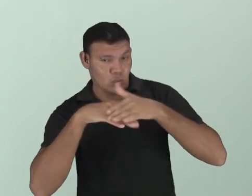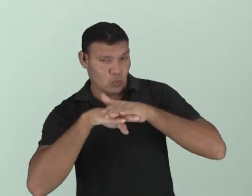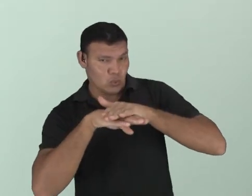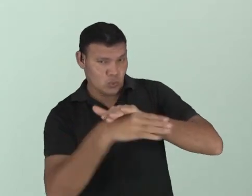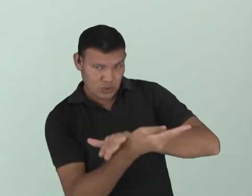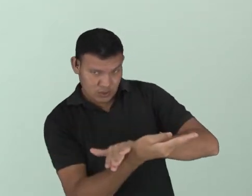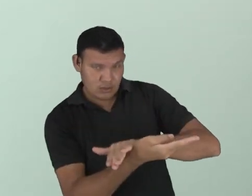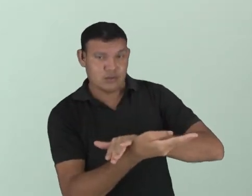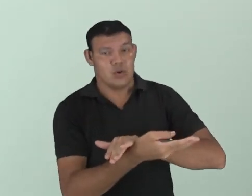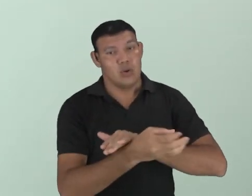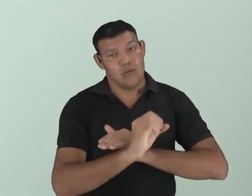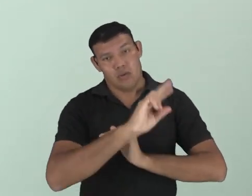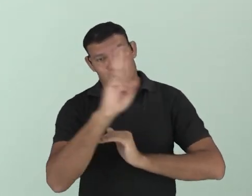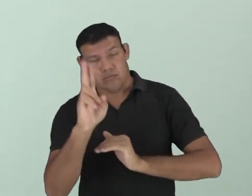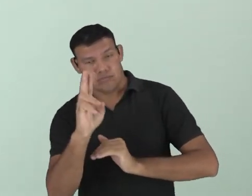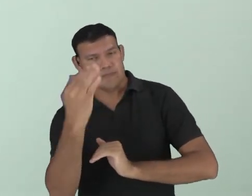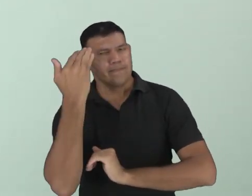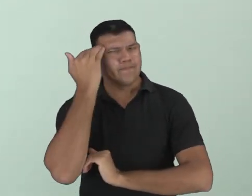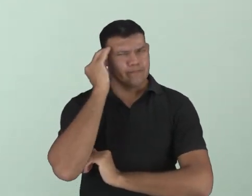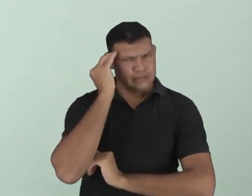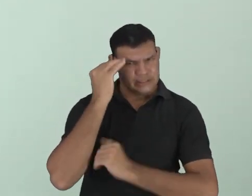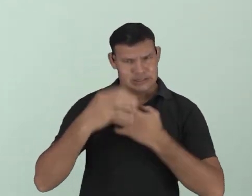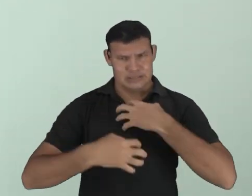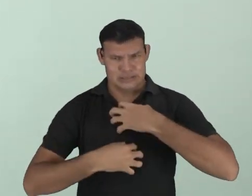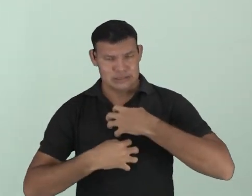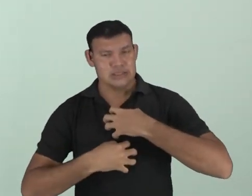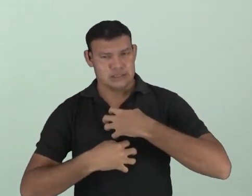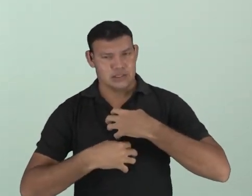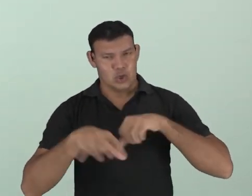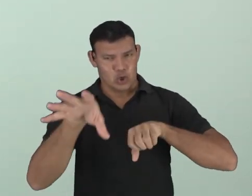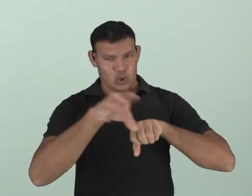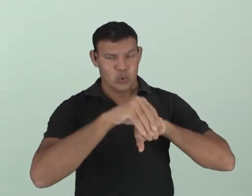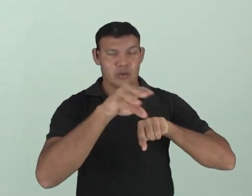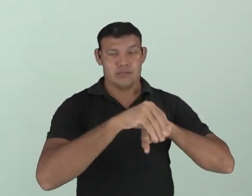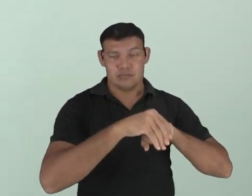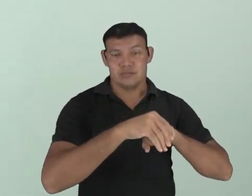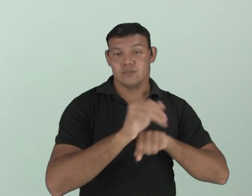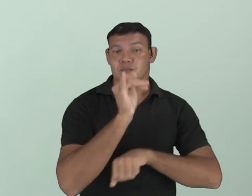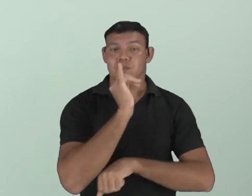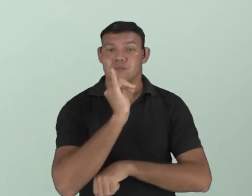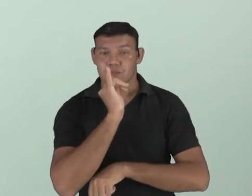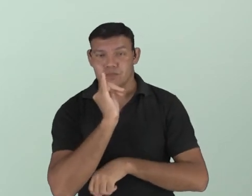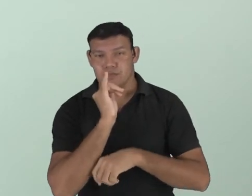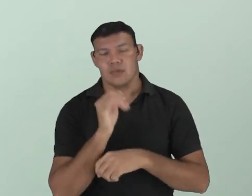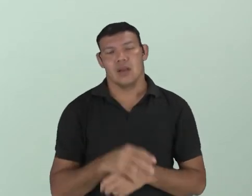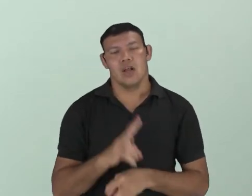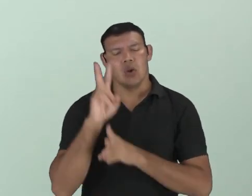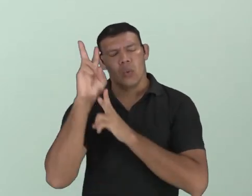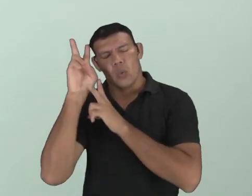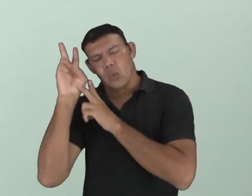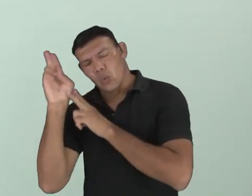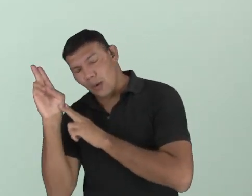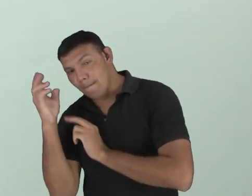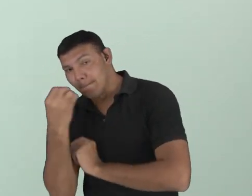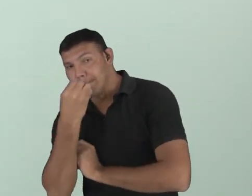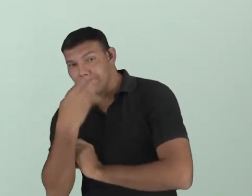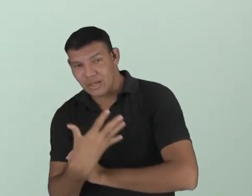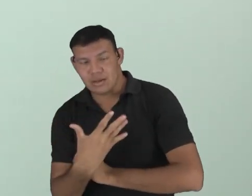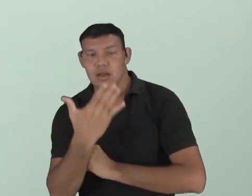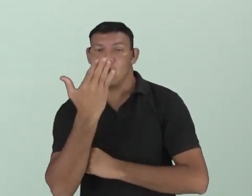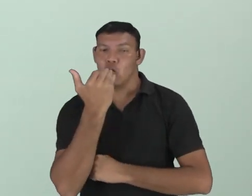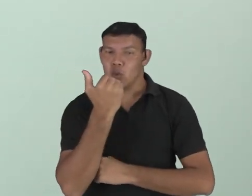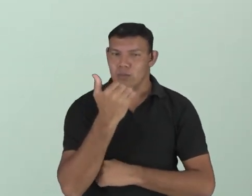hábitos ou a tua forma de compreensão e assimilação, seria, por exemplo, uma boa noite de sono, uma